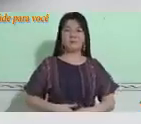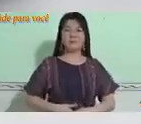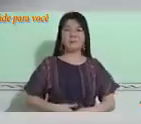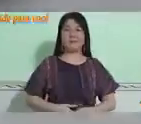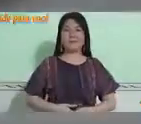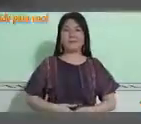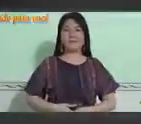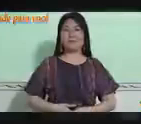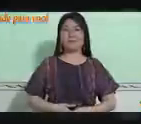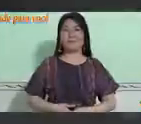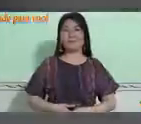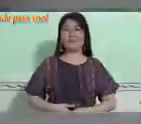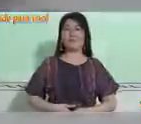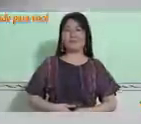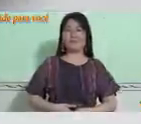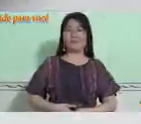parasitária.